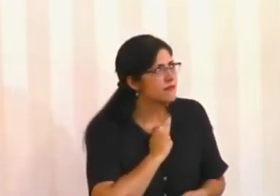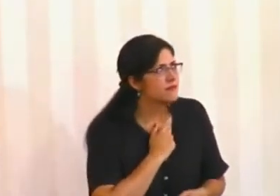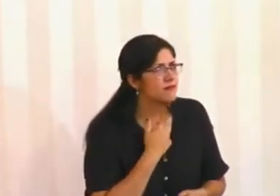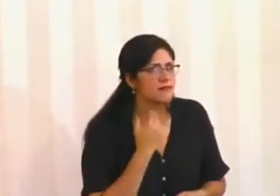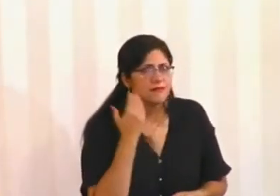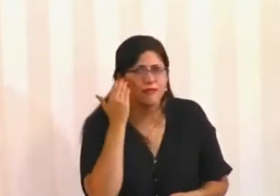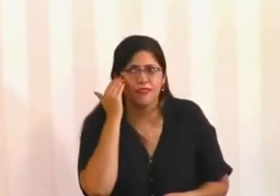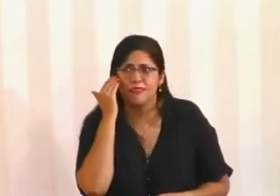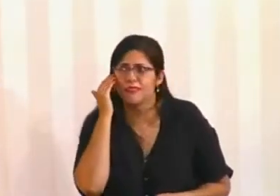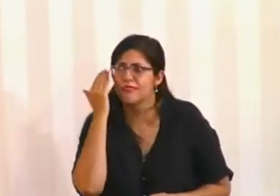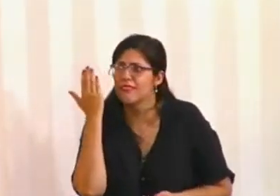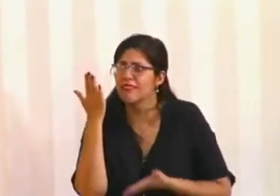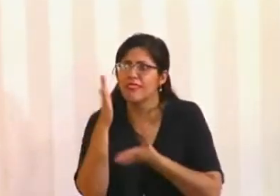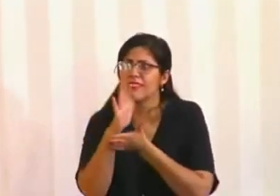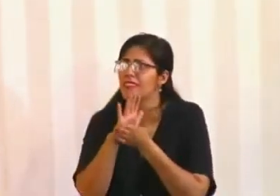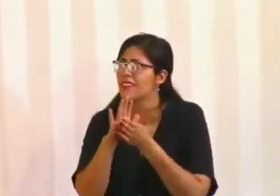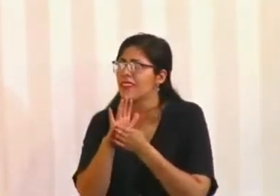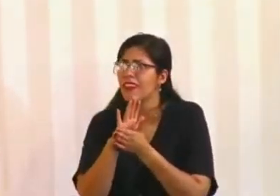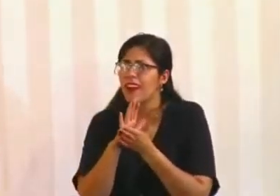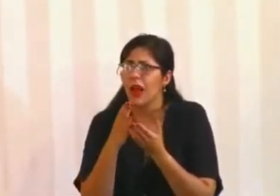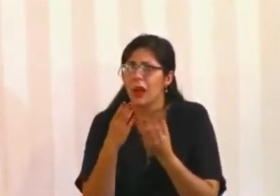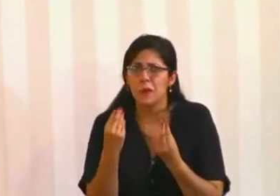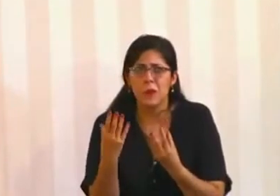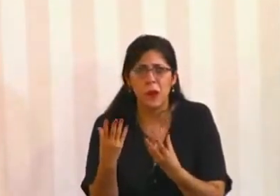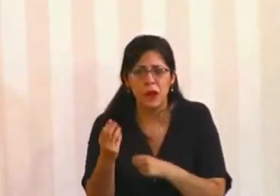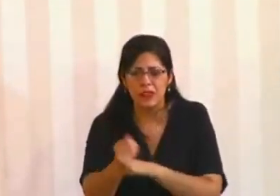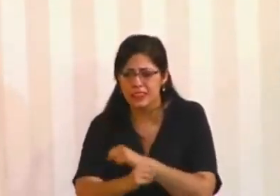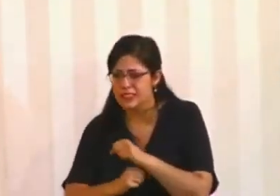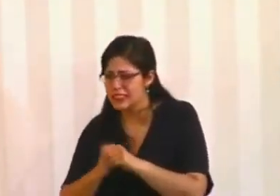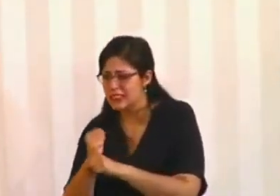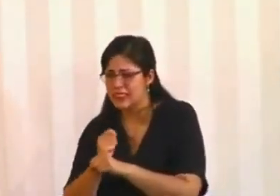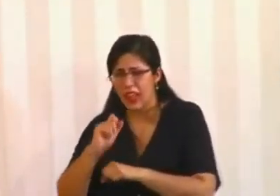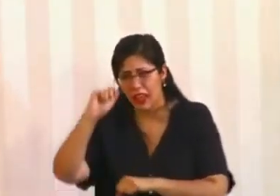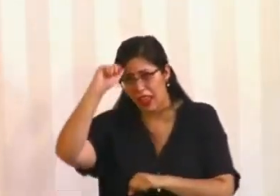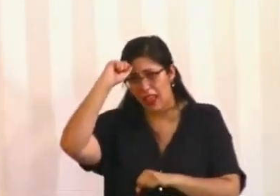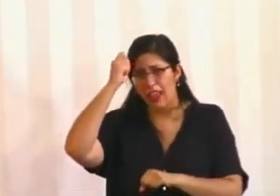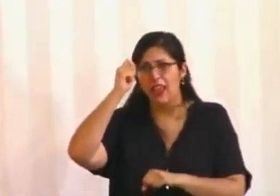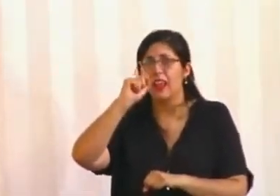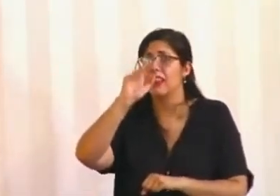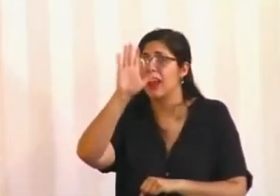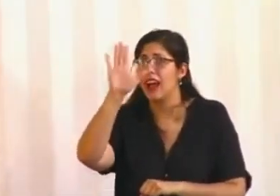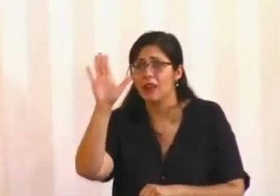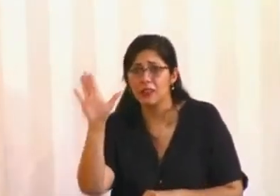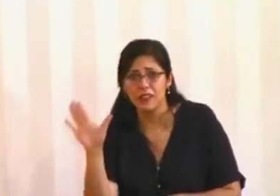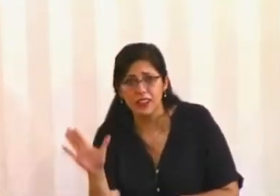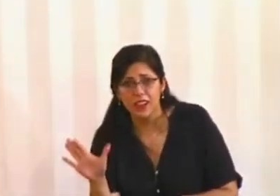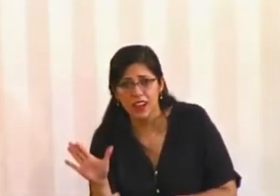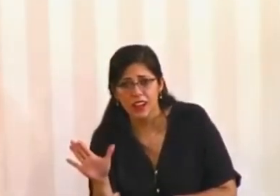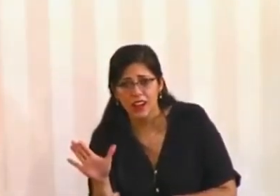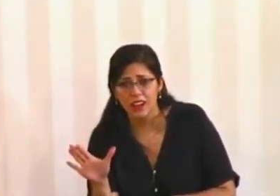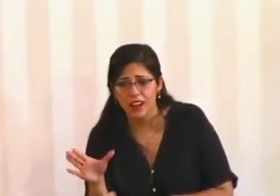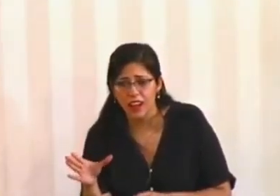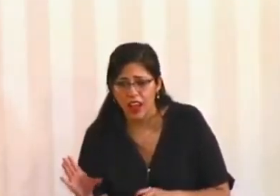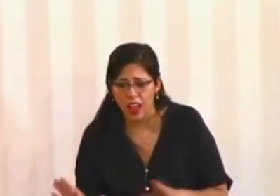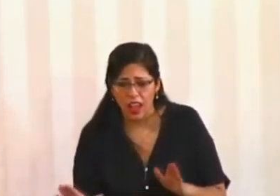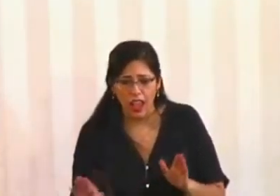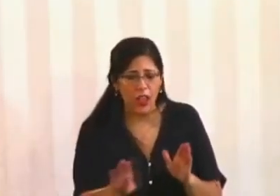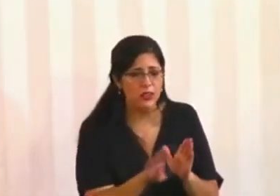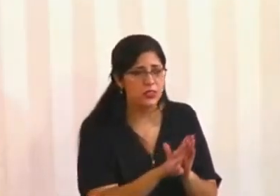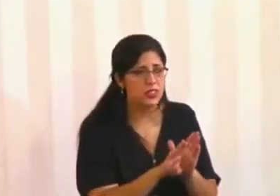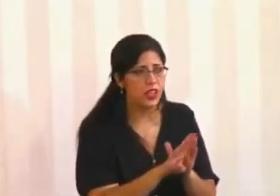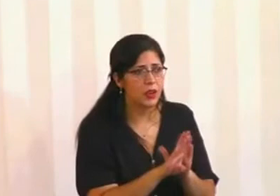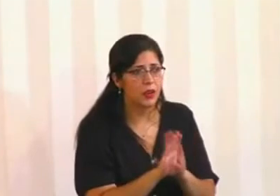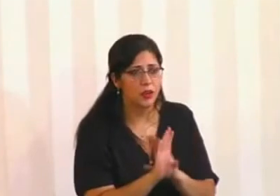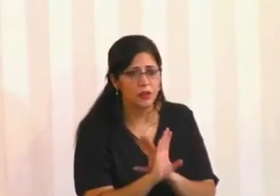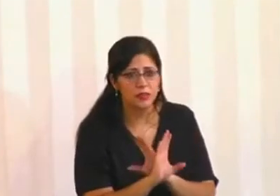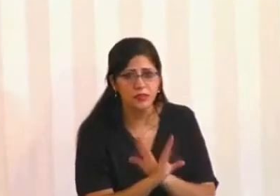Senhor. Depois de tantos anos te servindo na África, depois de tanto sacrifício, de tanta renúncia, é isso que eu recebo como